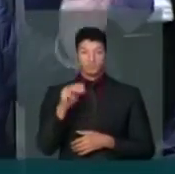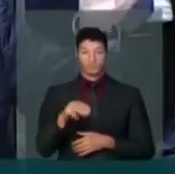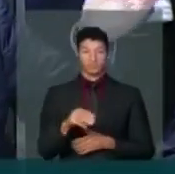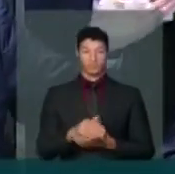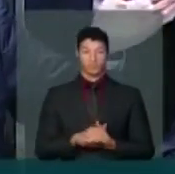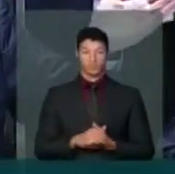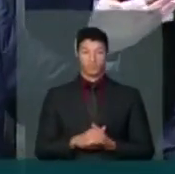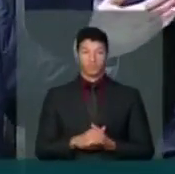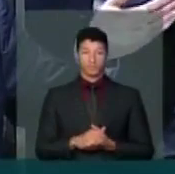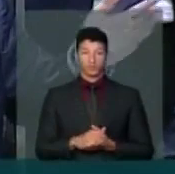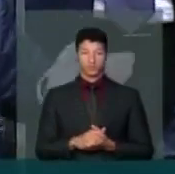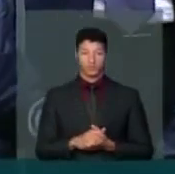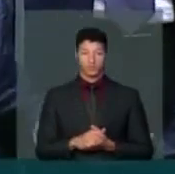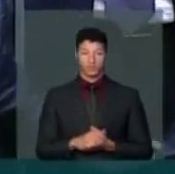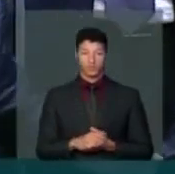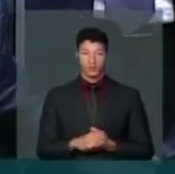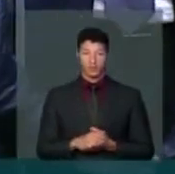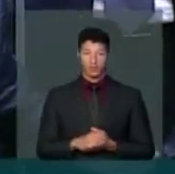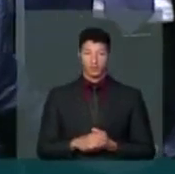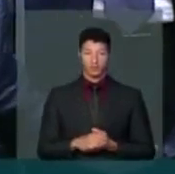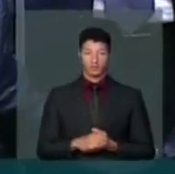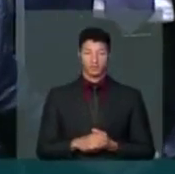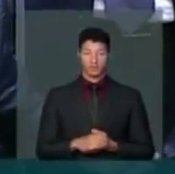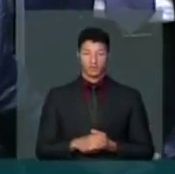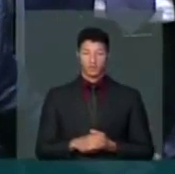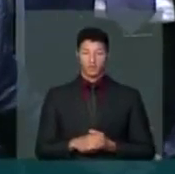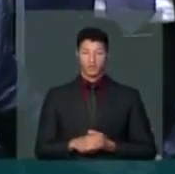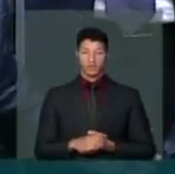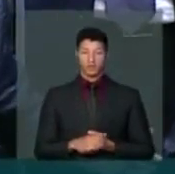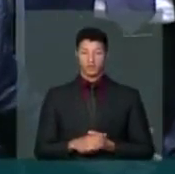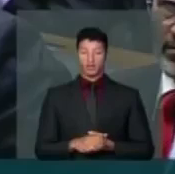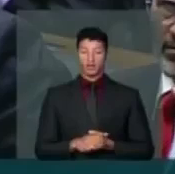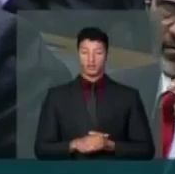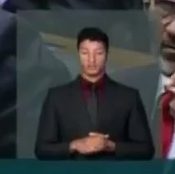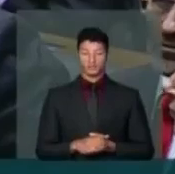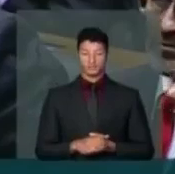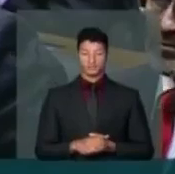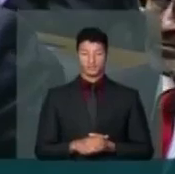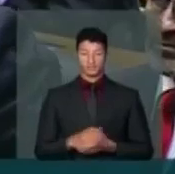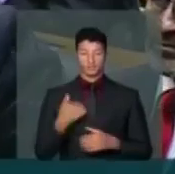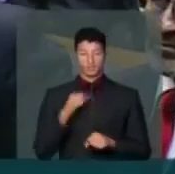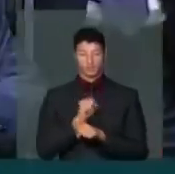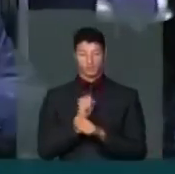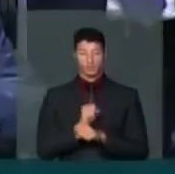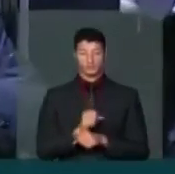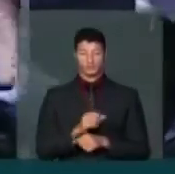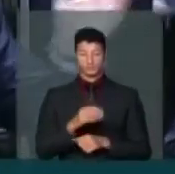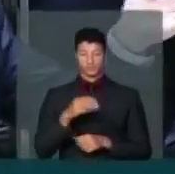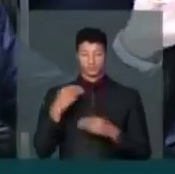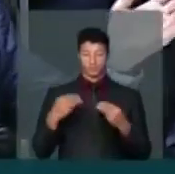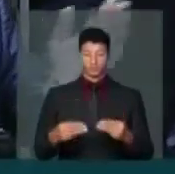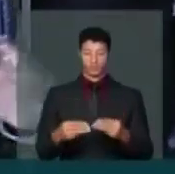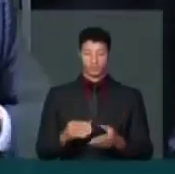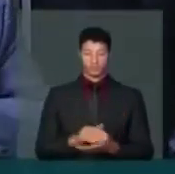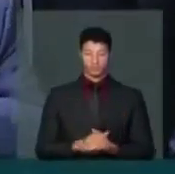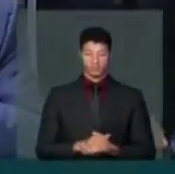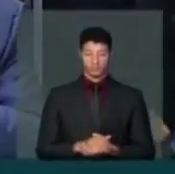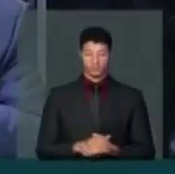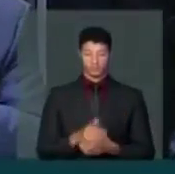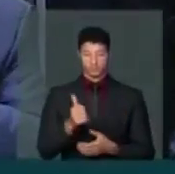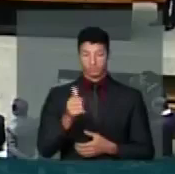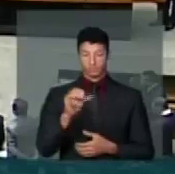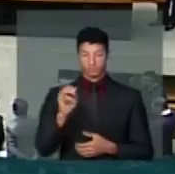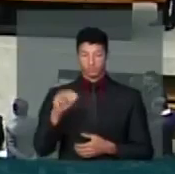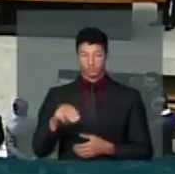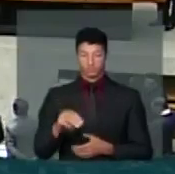Se quiser um tempo maior, terá que ser depois. Senhor presidente. Eu espero, senhor presidente. Pois não. Então, com a palavra, por favor, o tempo de 10